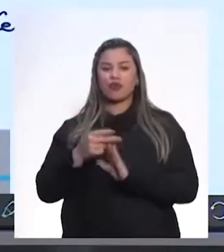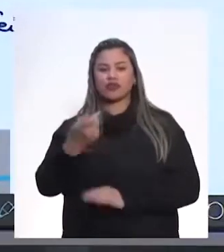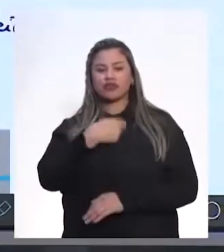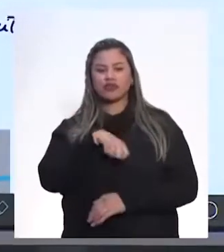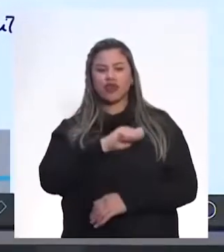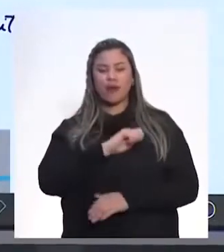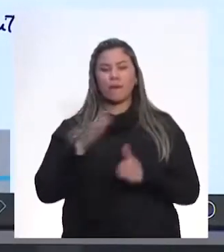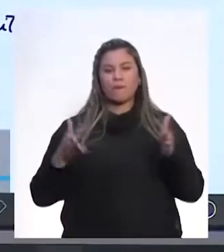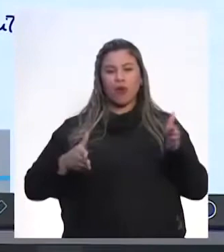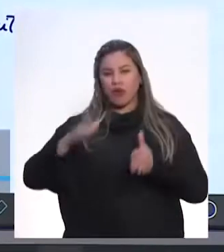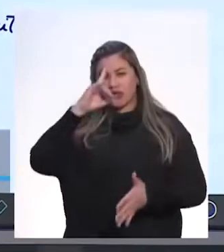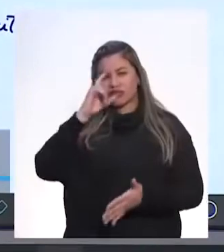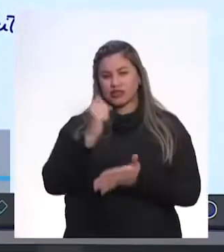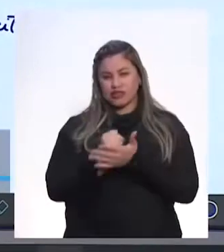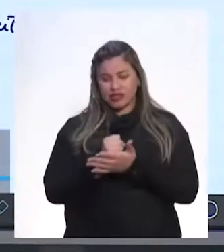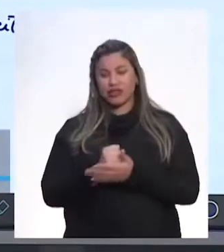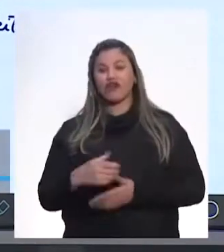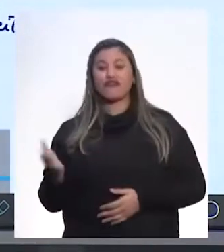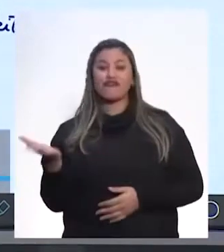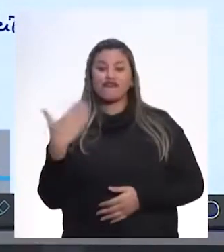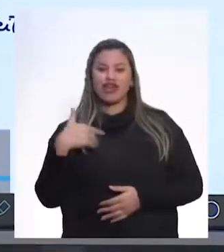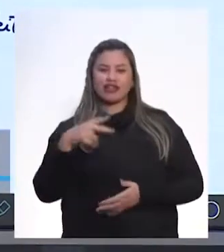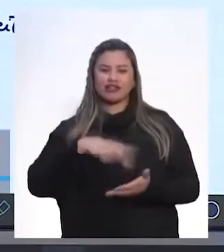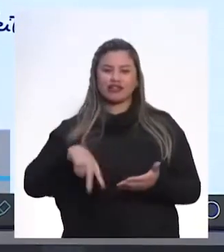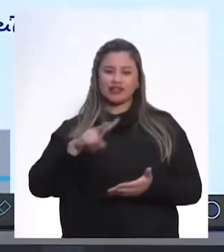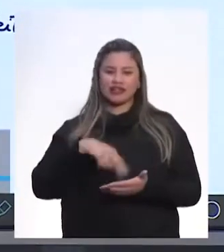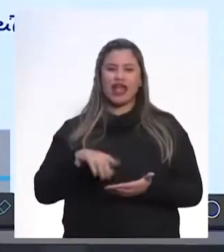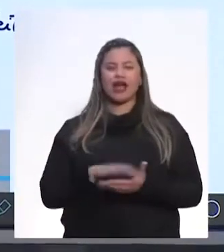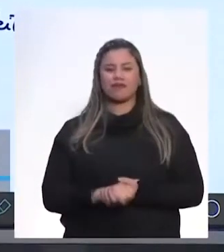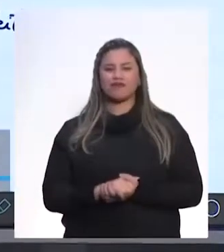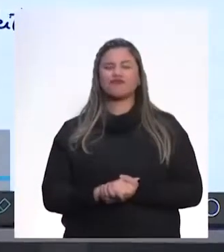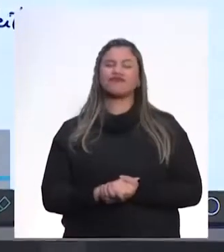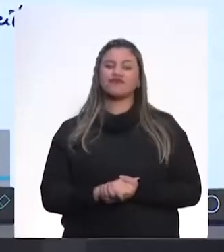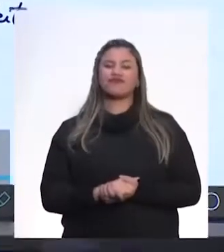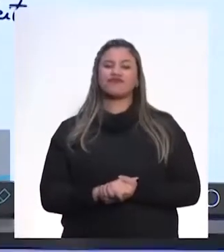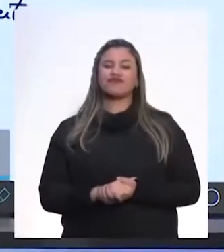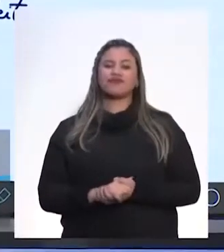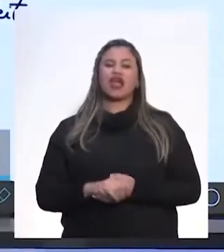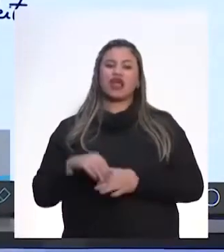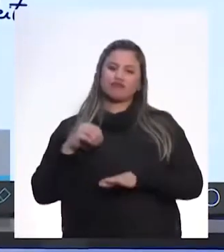Decisão e Vem Dançar. Então, são esses aí, né,